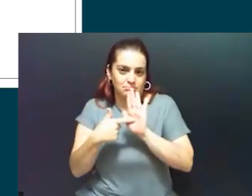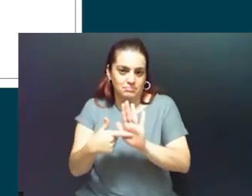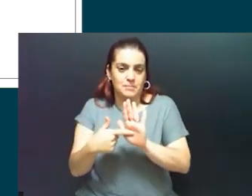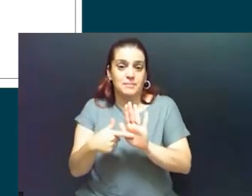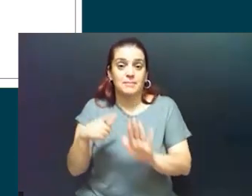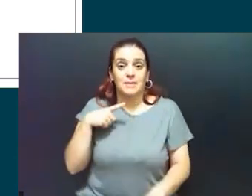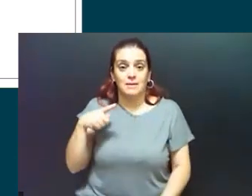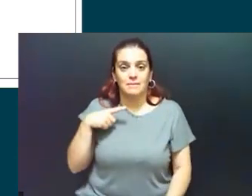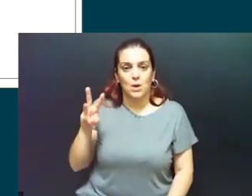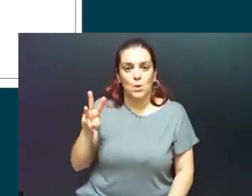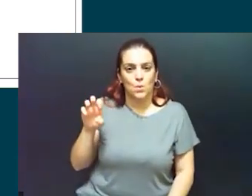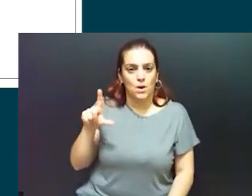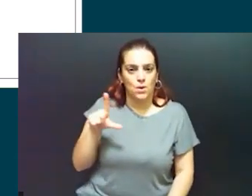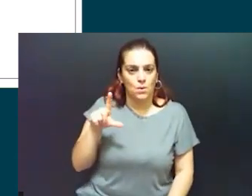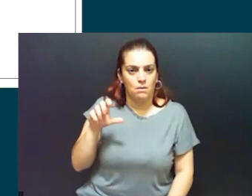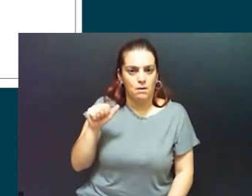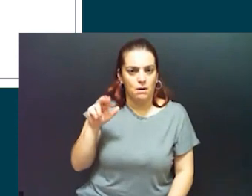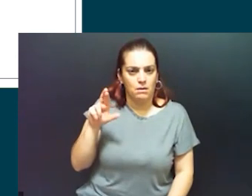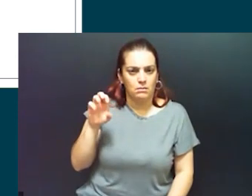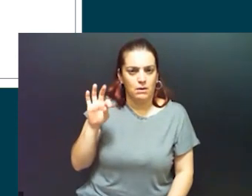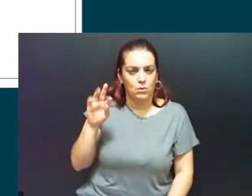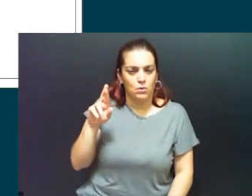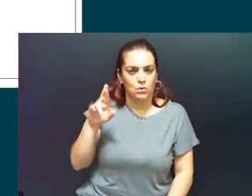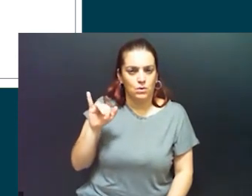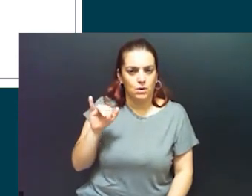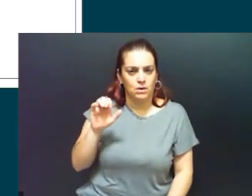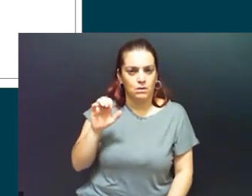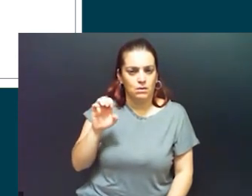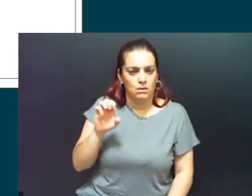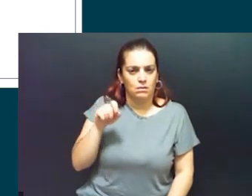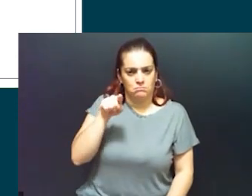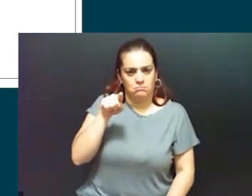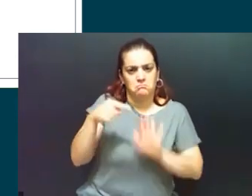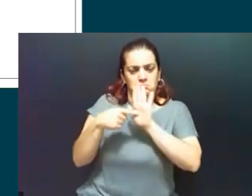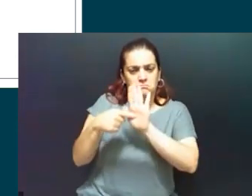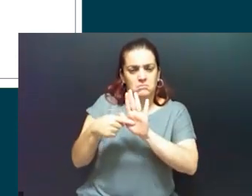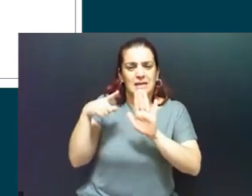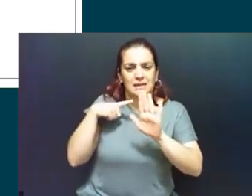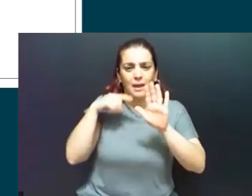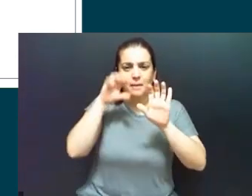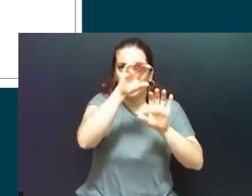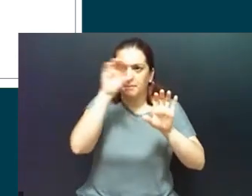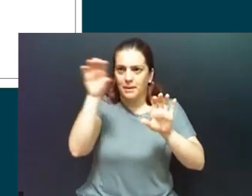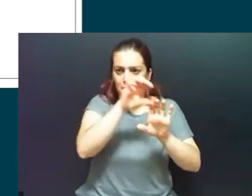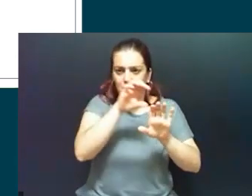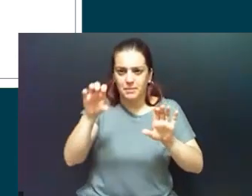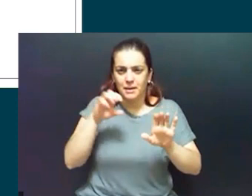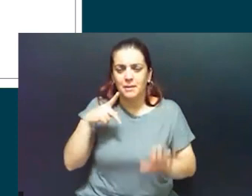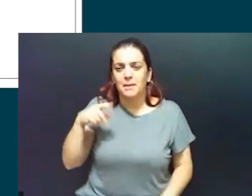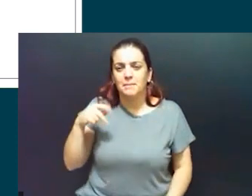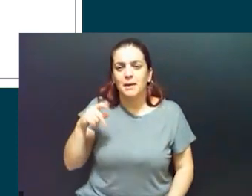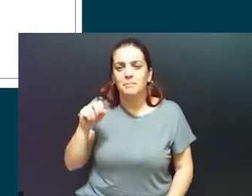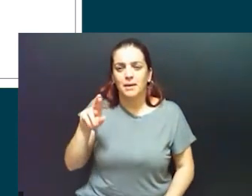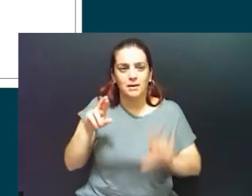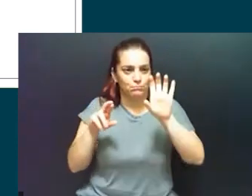Architect Framework, que dentro do site do Architect vai ter vários papers falando de vários tipos de serviço e produto,